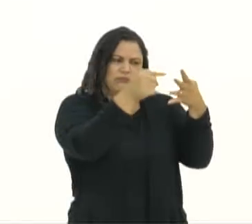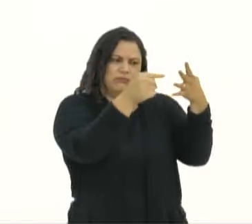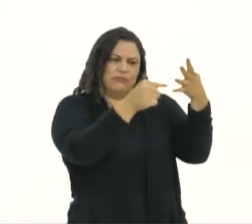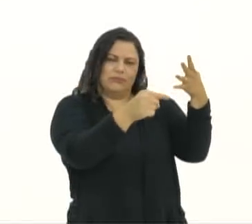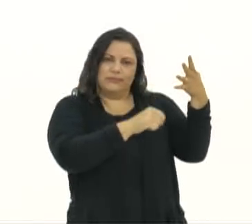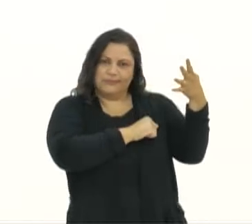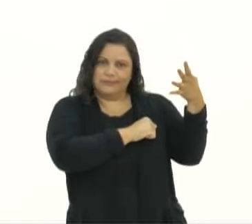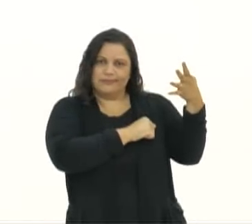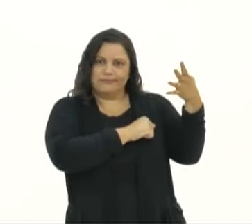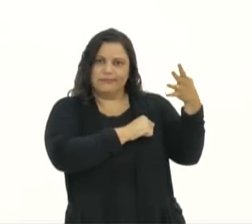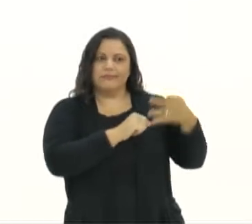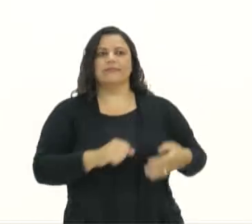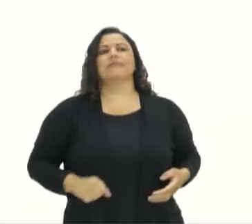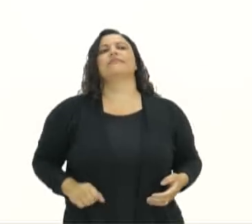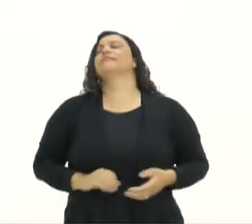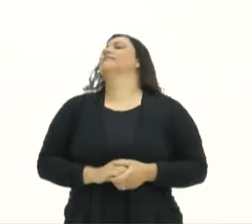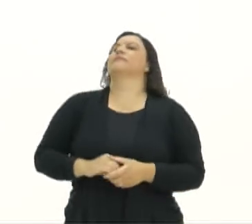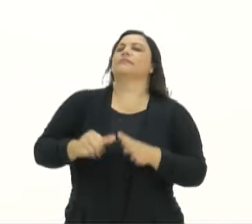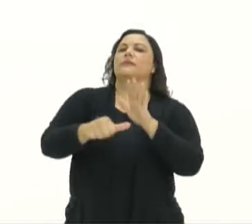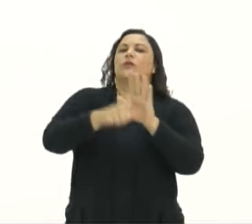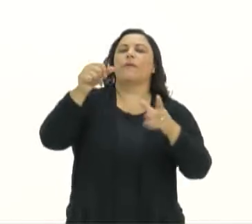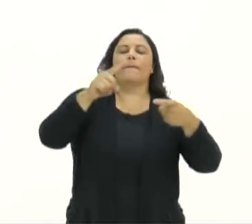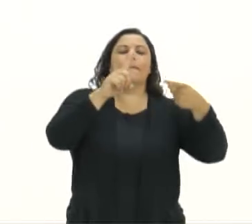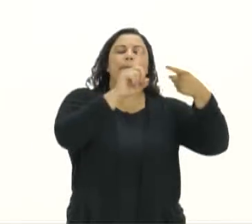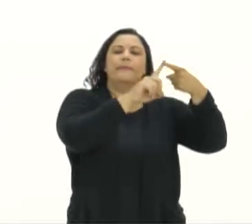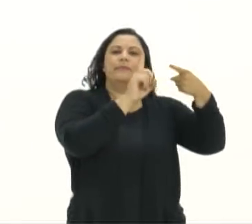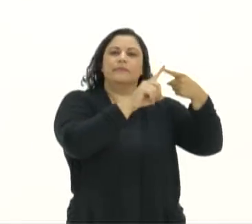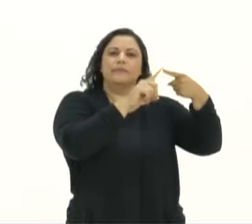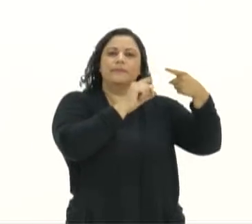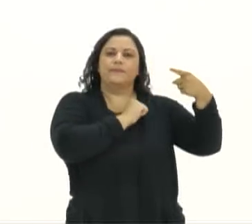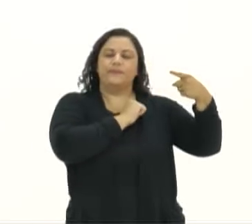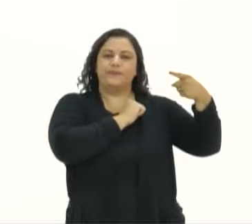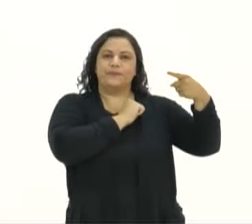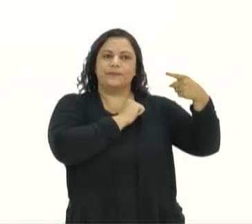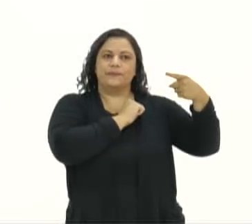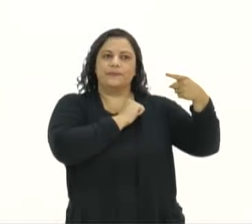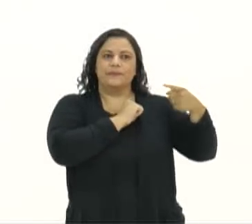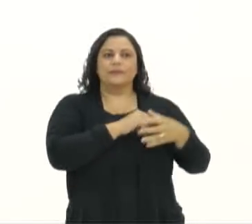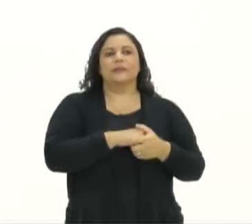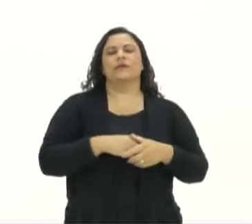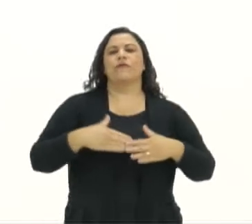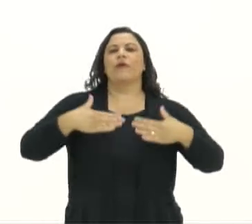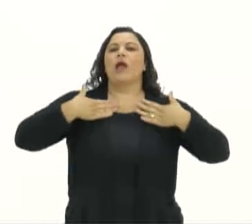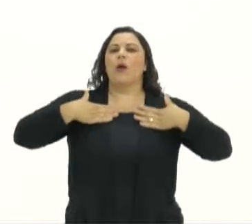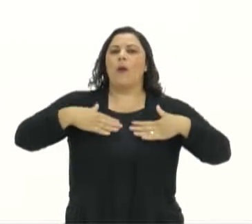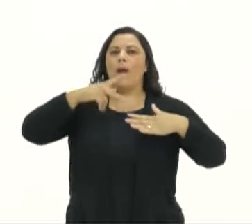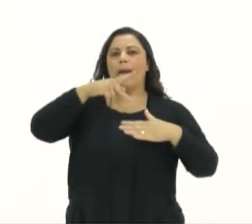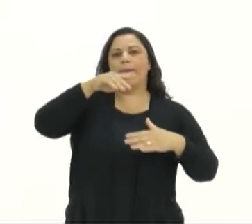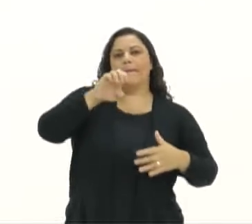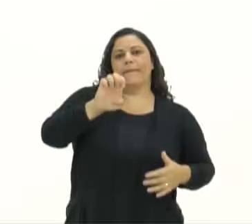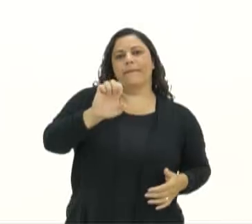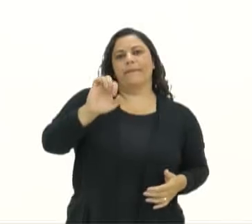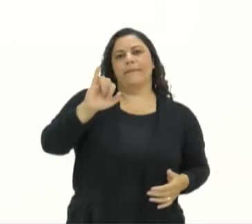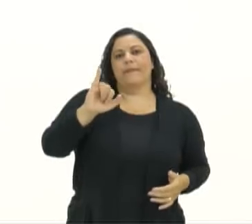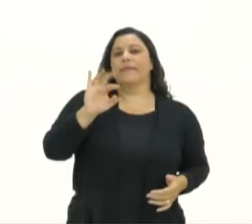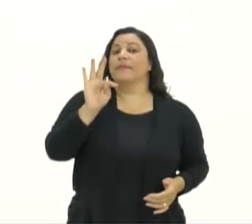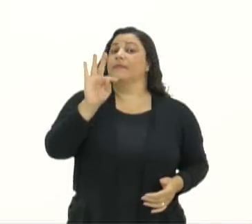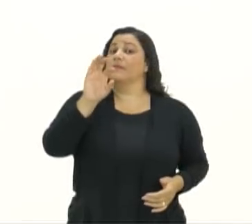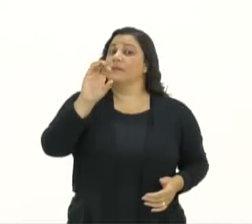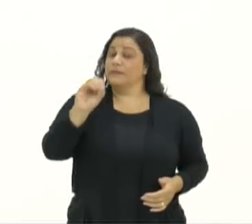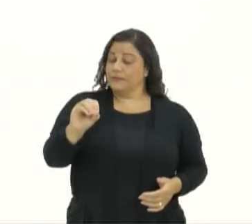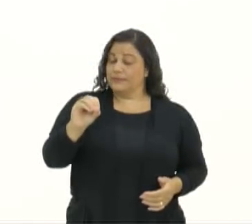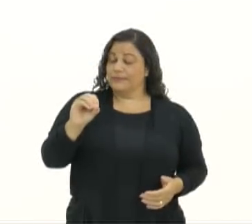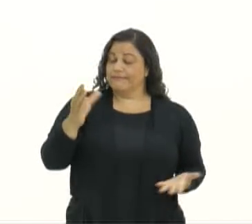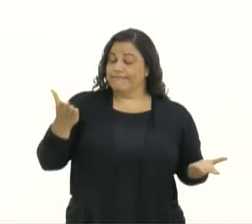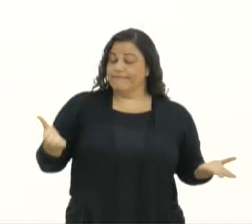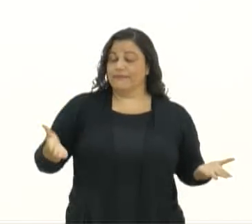estilos? Então, olha só. O primeiro estilo a aparecer foi o nado peito, inicialmente chamado de bruços. Por